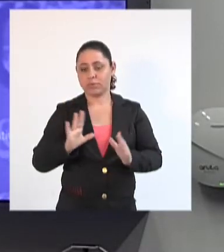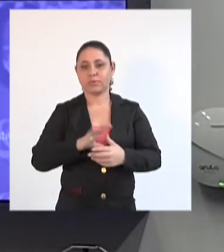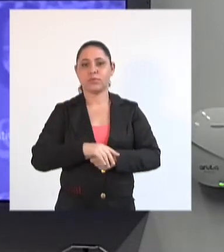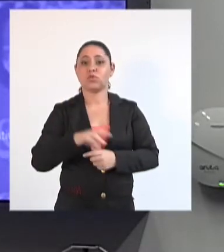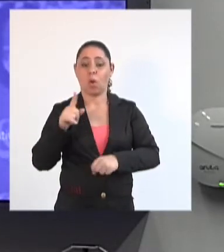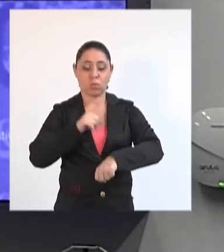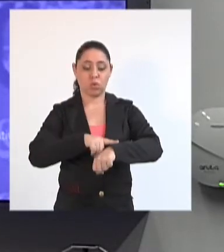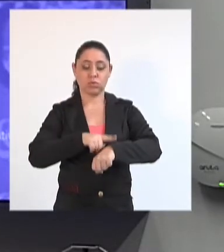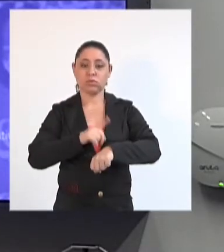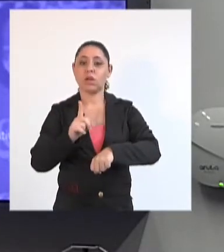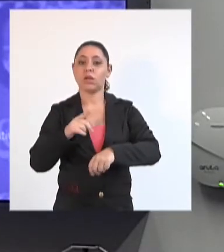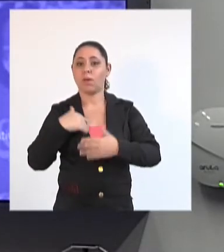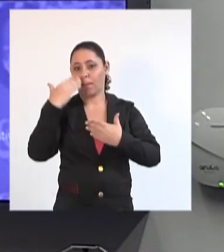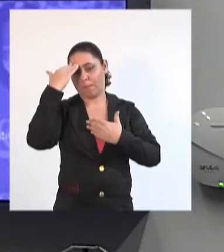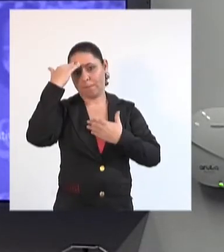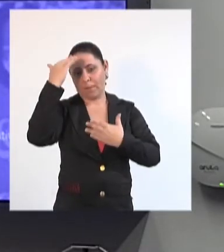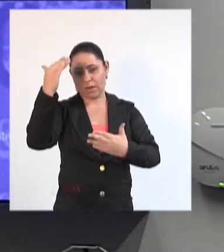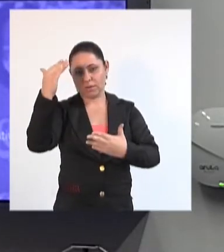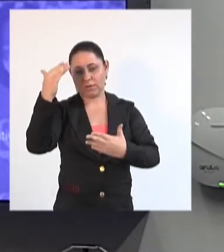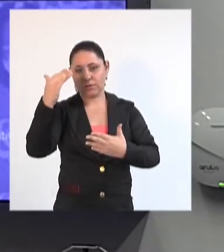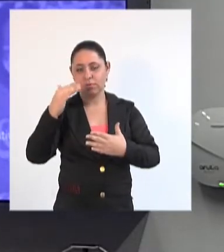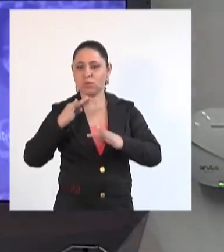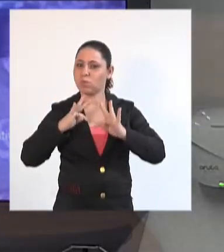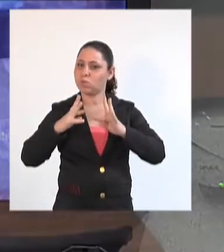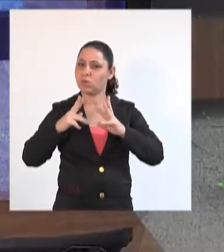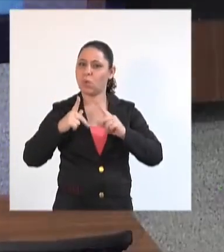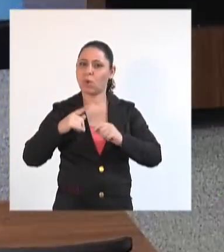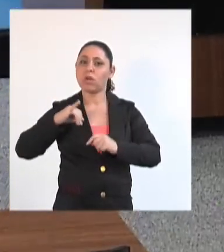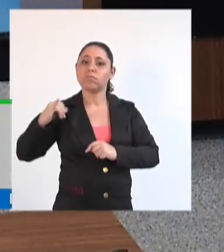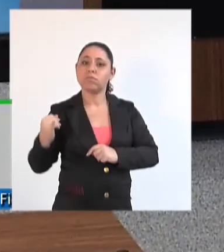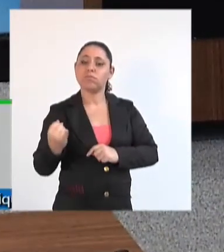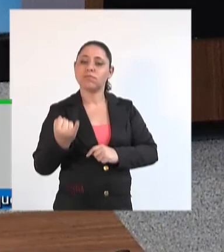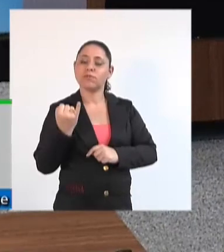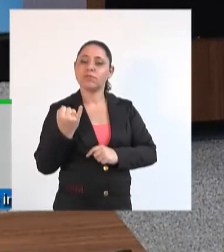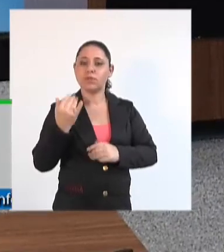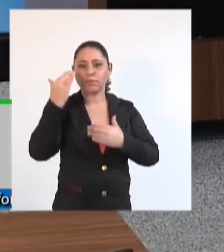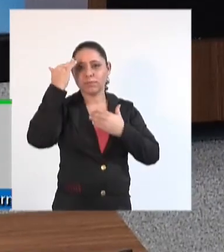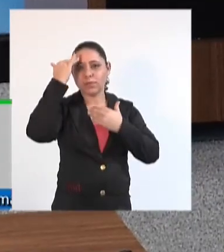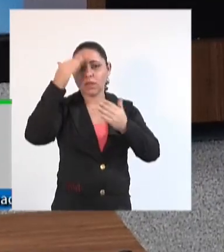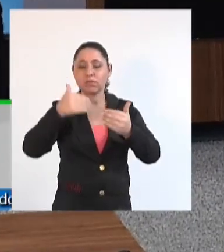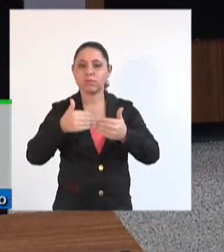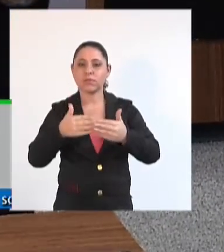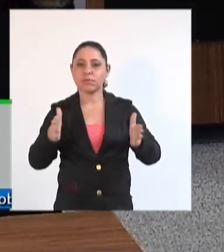cumprir o horário. E muito obrigada pela oportunidade,